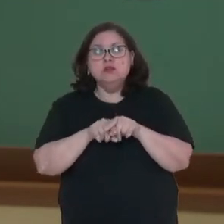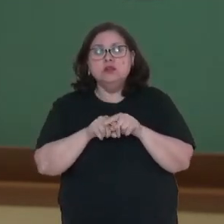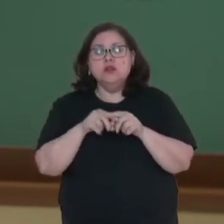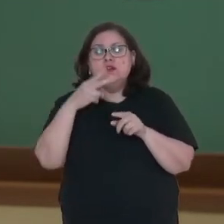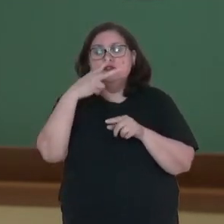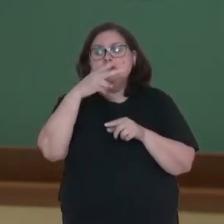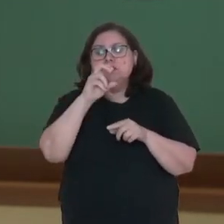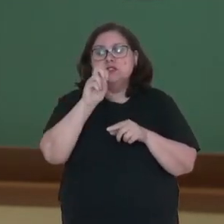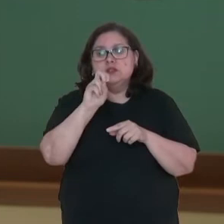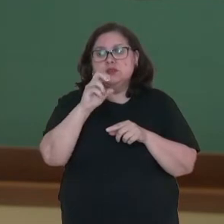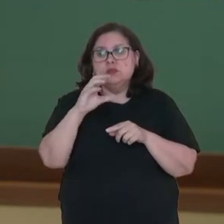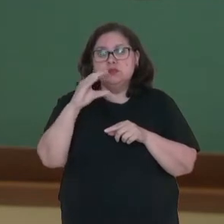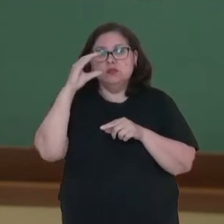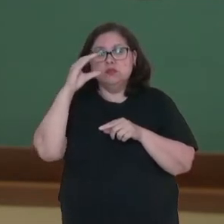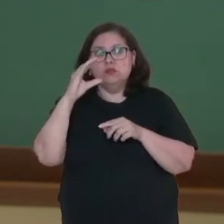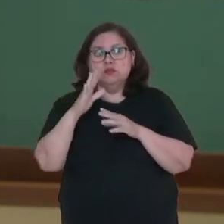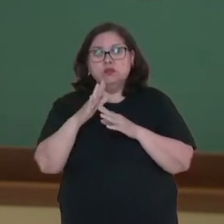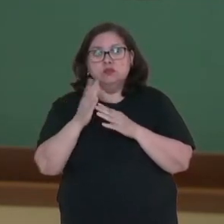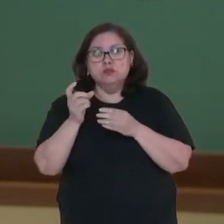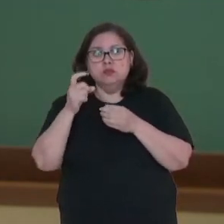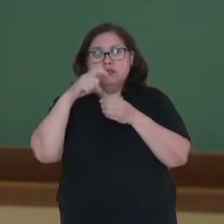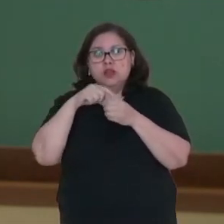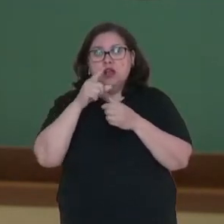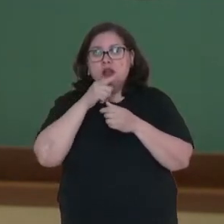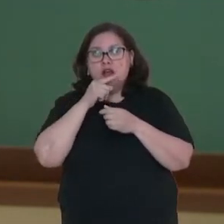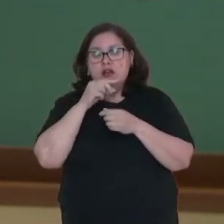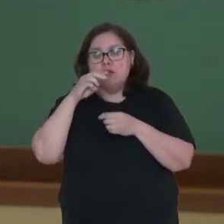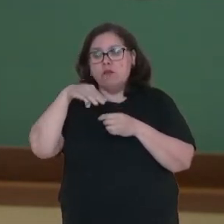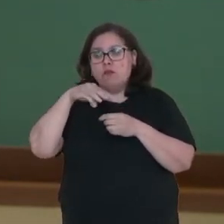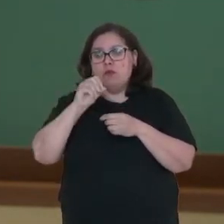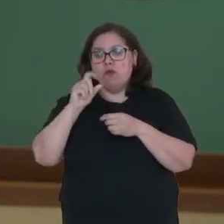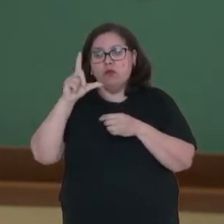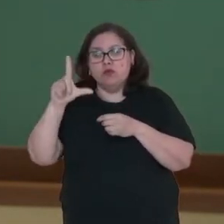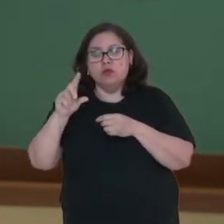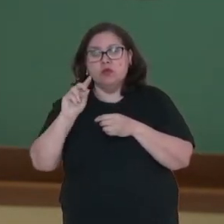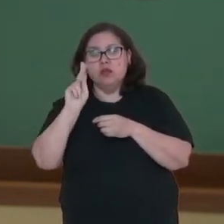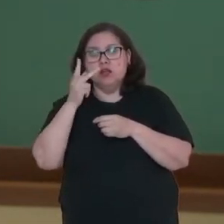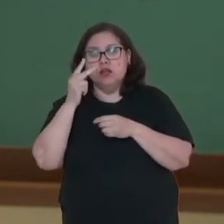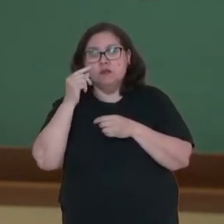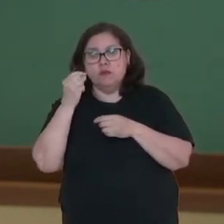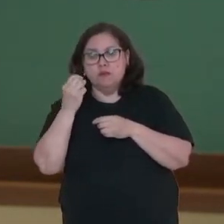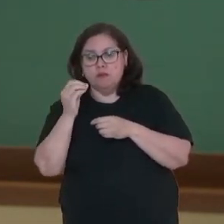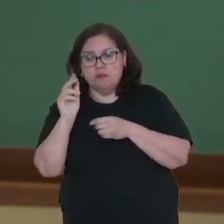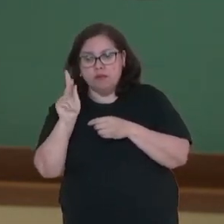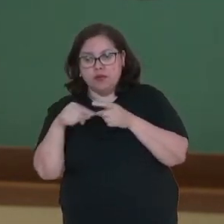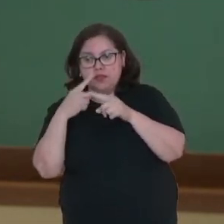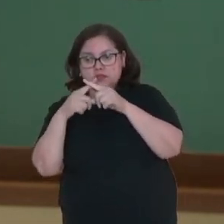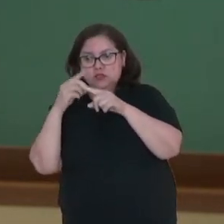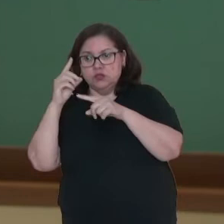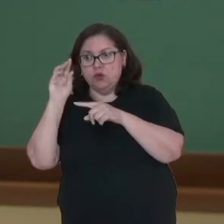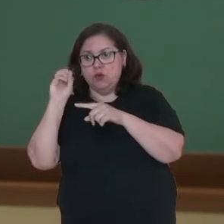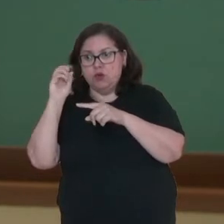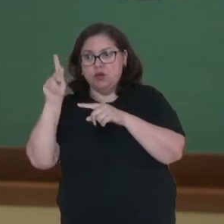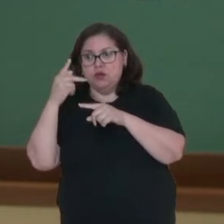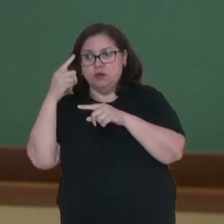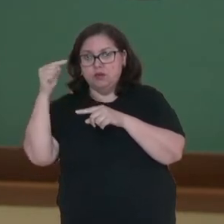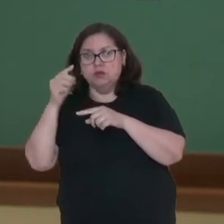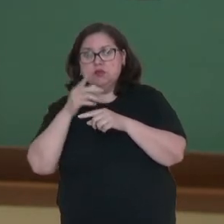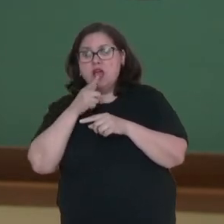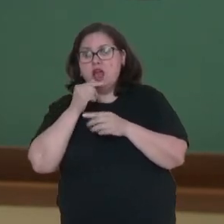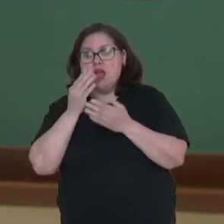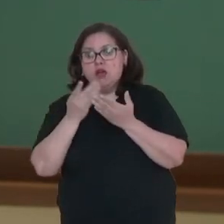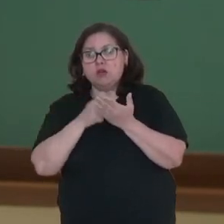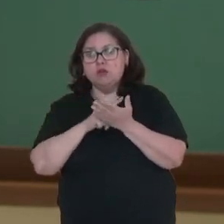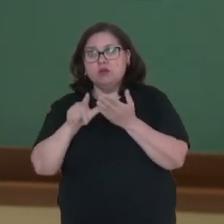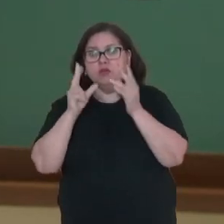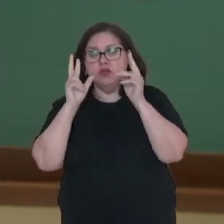A 25 graus Celsius, as concentrações em mol por litro de H+ e OH- na água pura são iguais